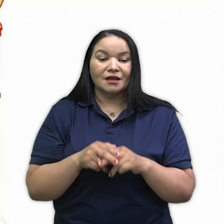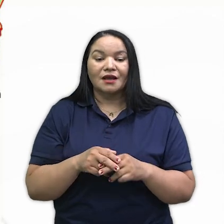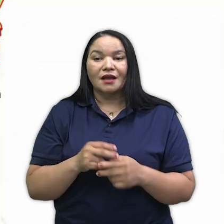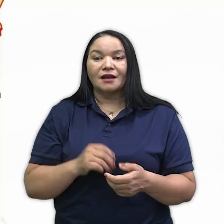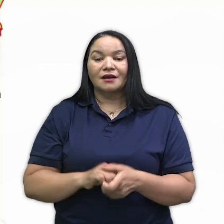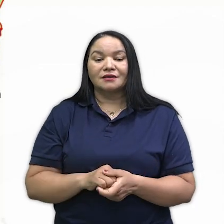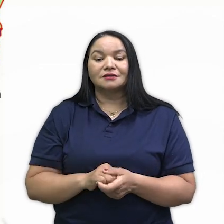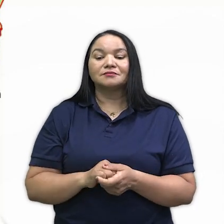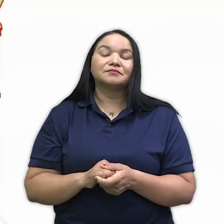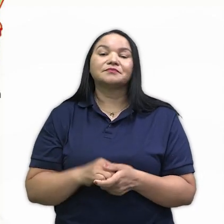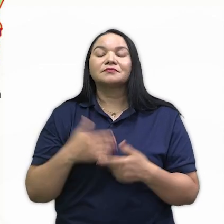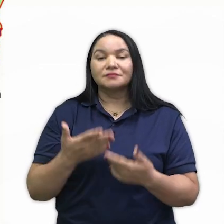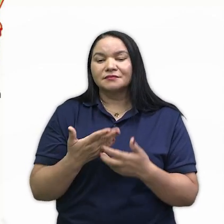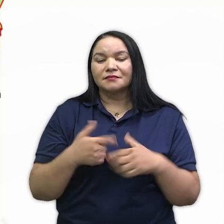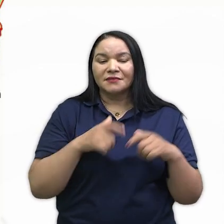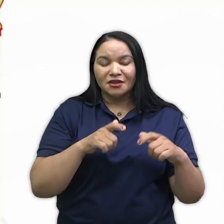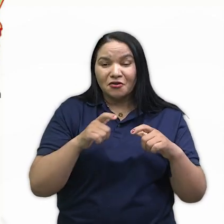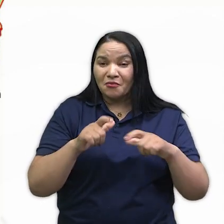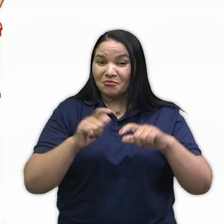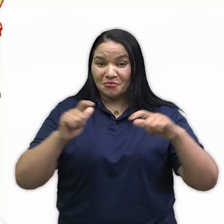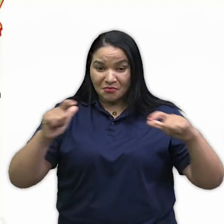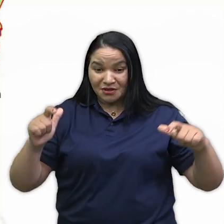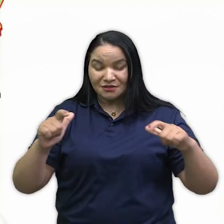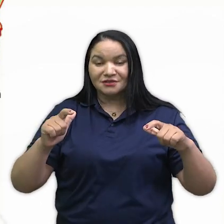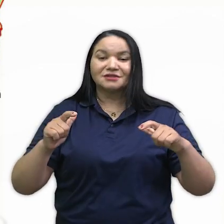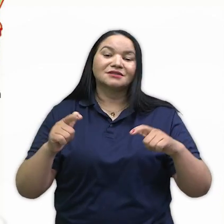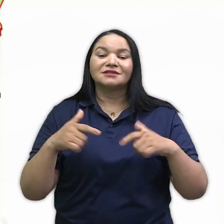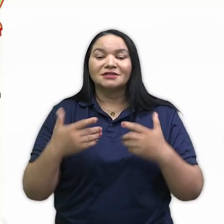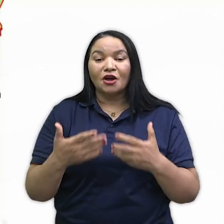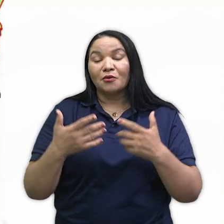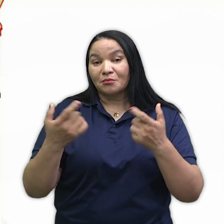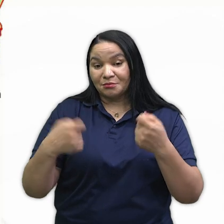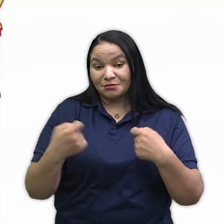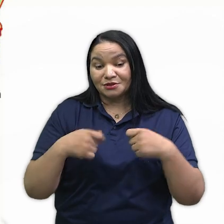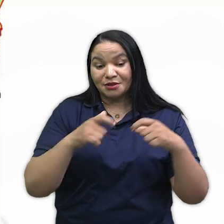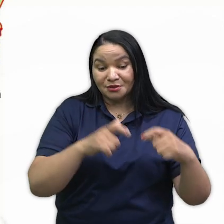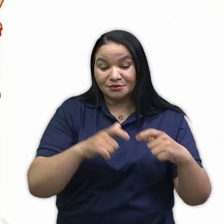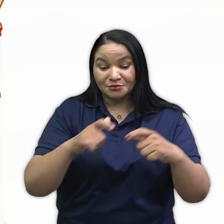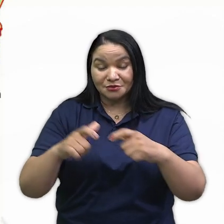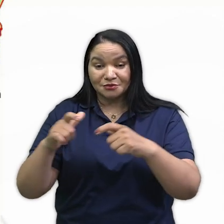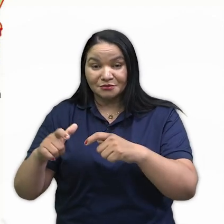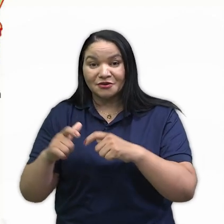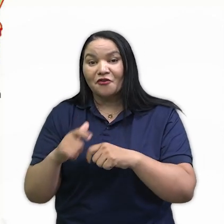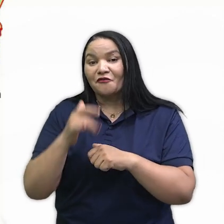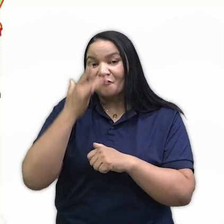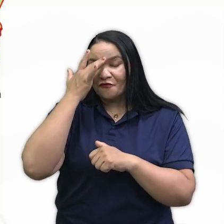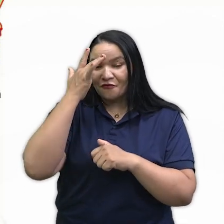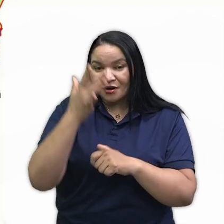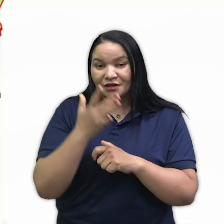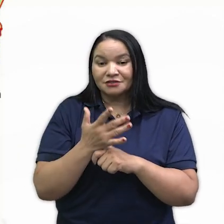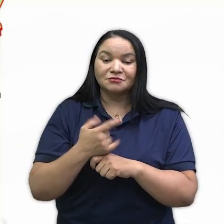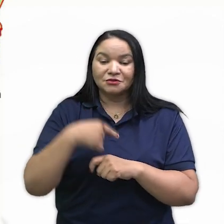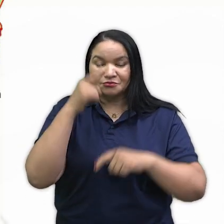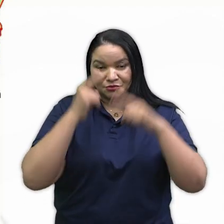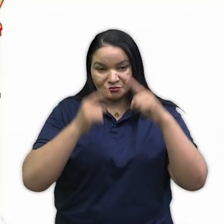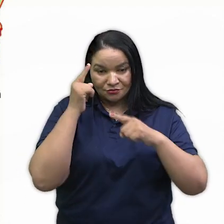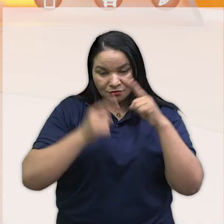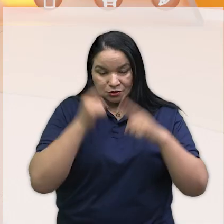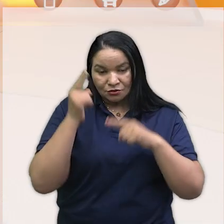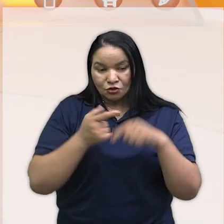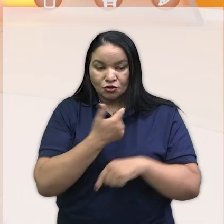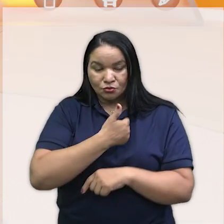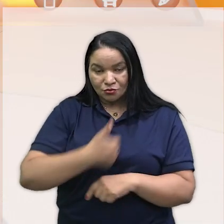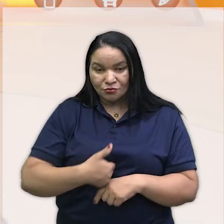públicas. É um território muito grande e, obviamente, que regionalizá-lo facilita ali para a administração pública